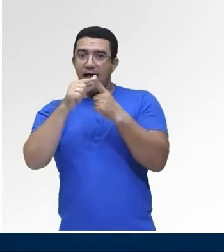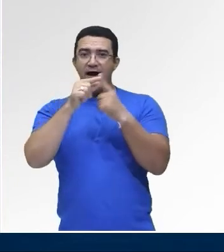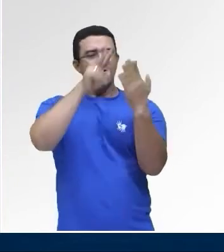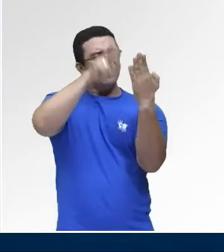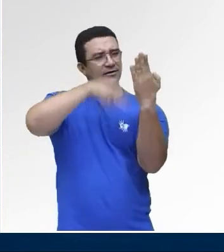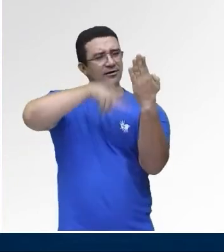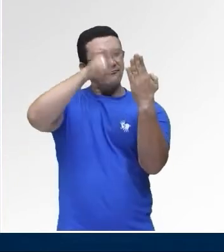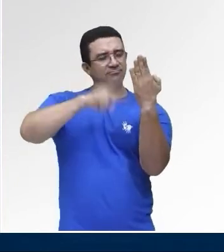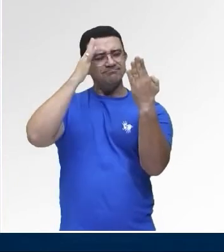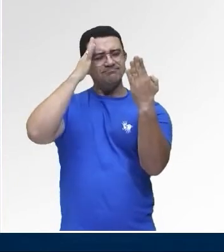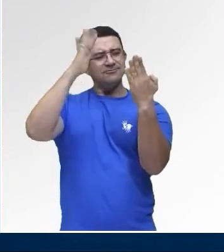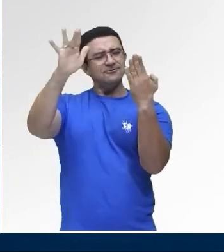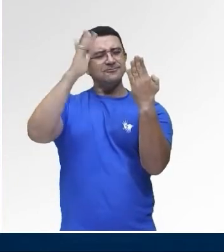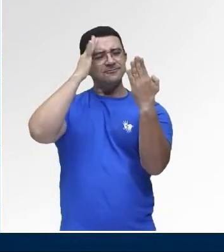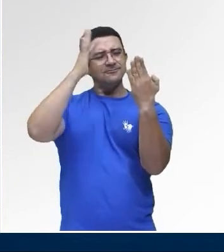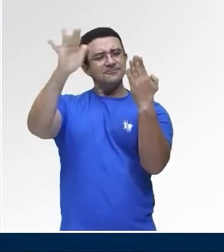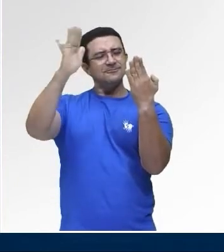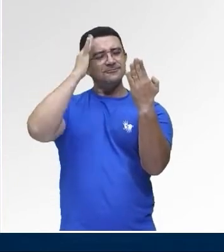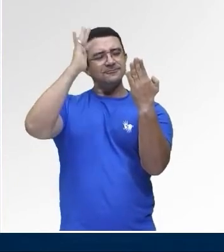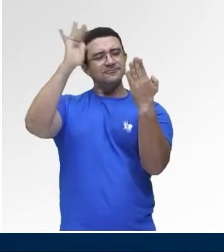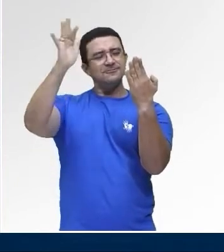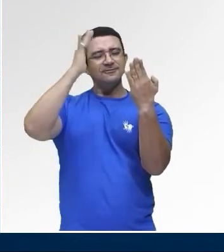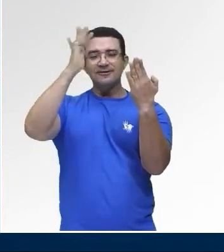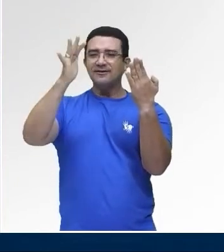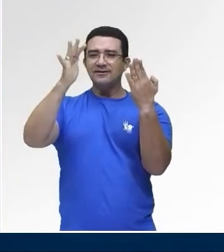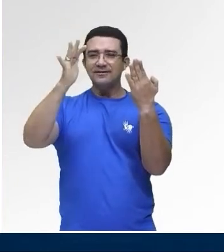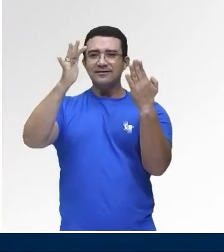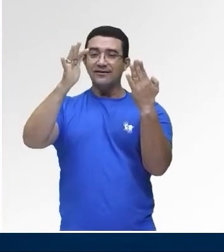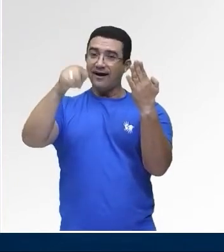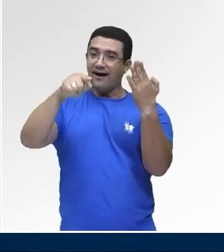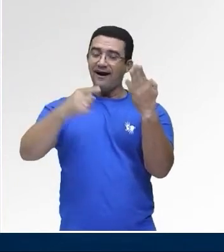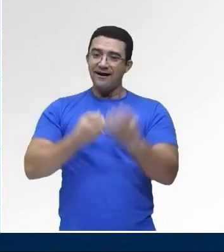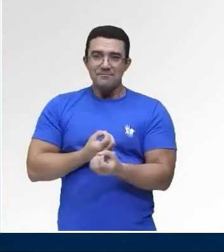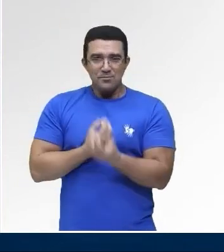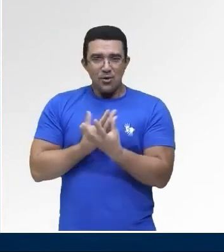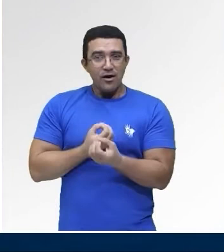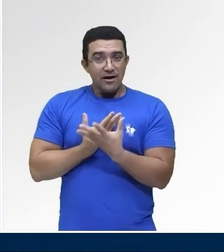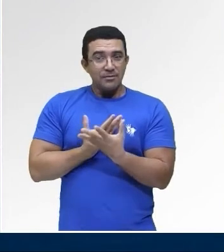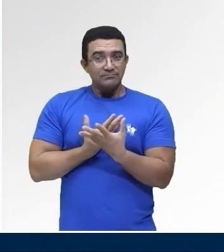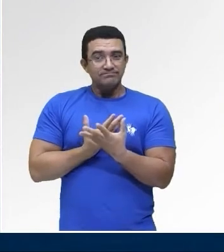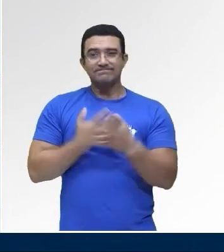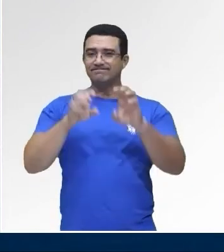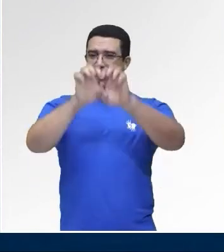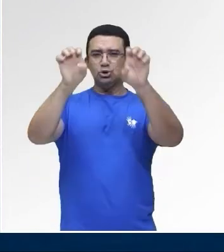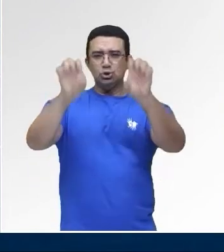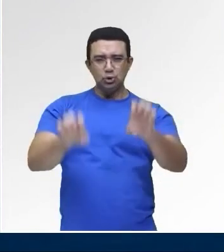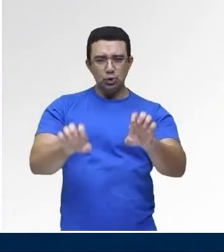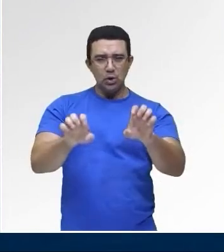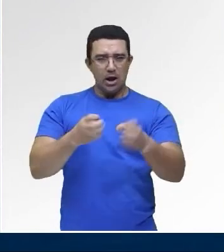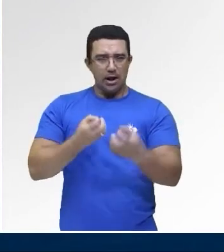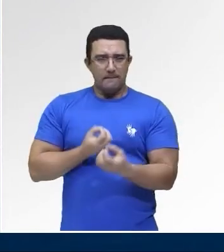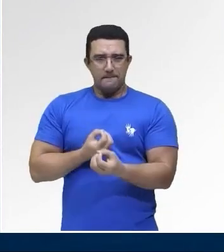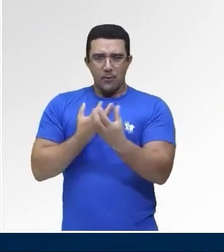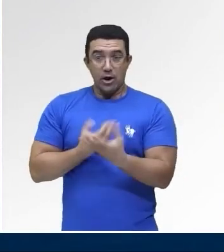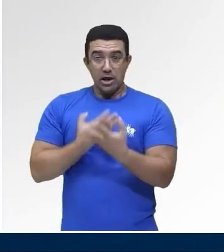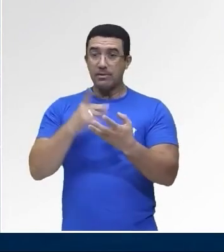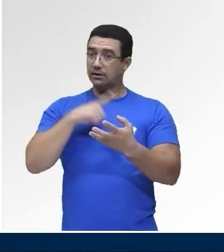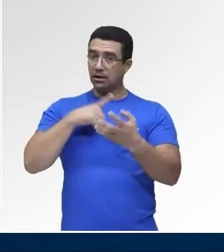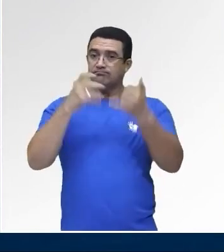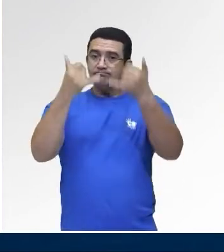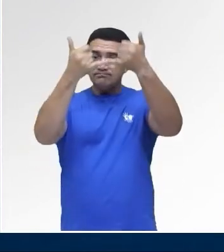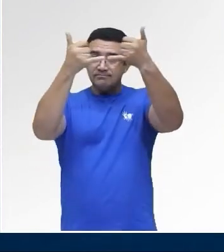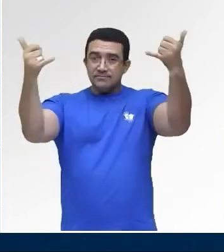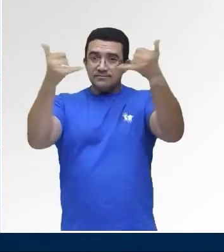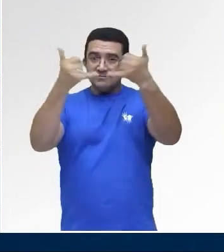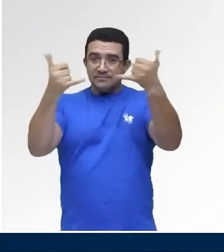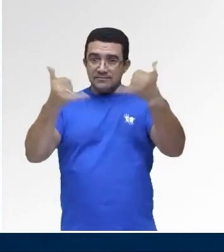constituídas nesse poema, tá? Então, na estrutura do poema, nós vamos ter os versos, nós